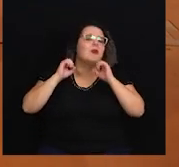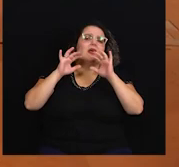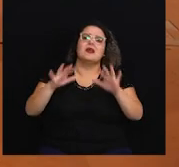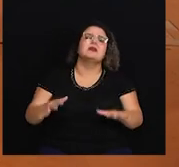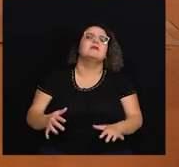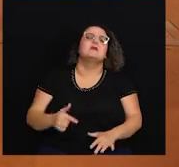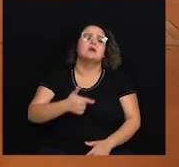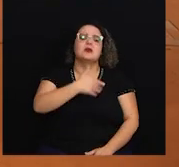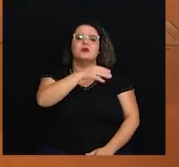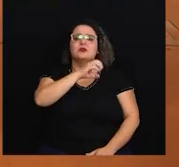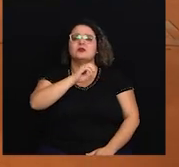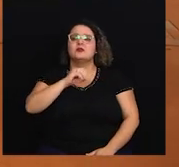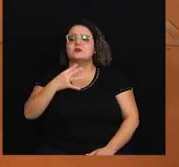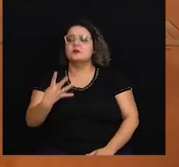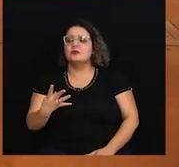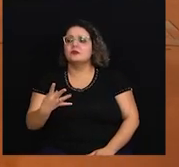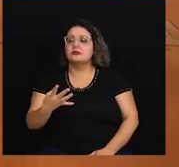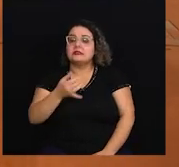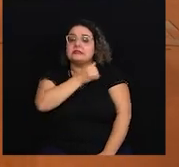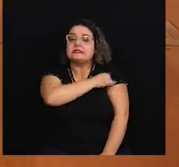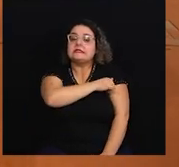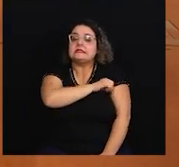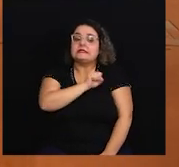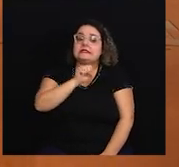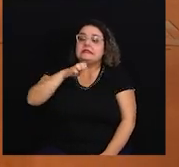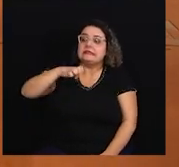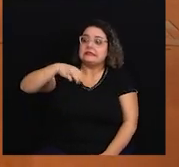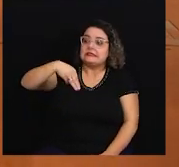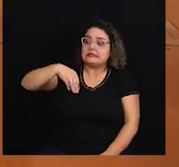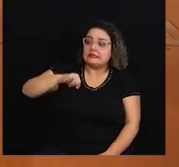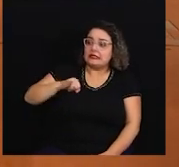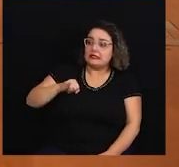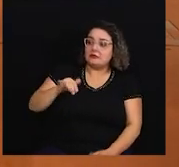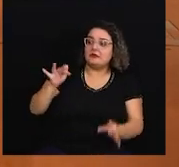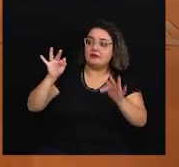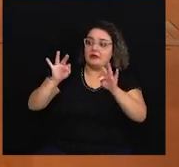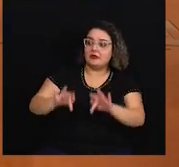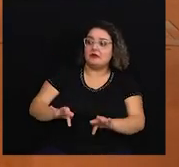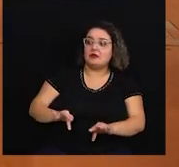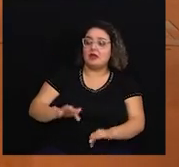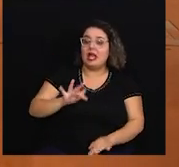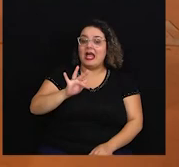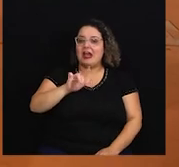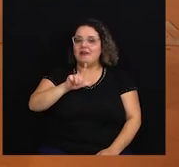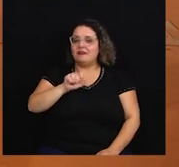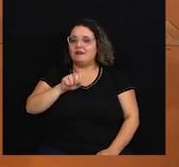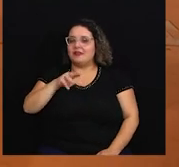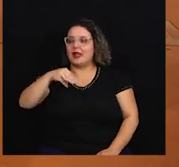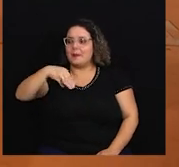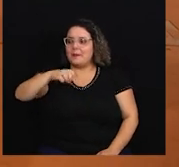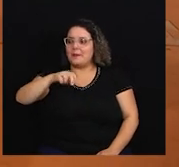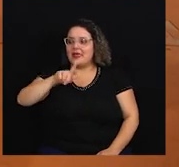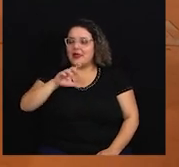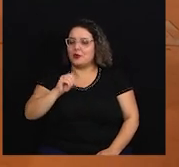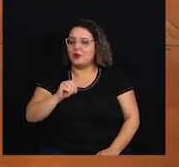Janeiro semifinal jogo 2 Flamengo e Ajax